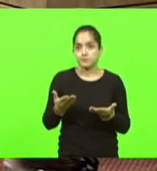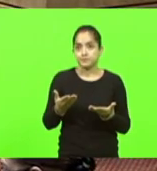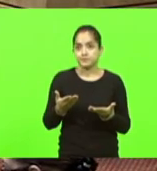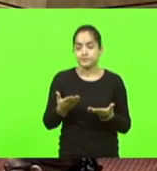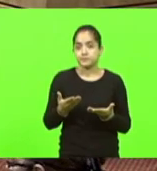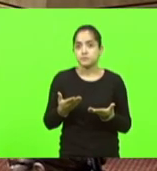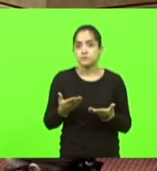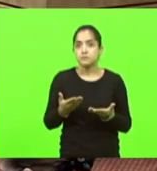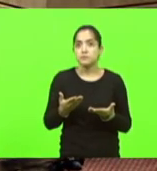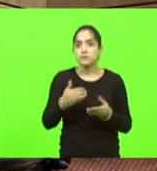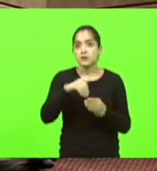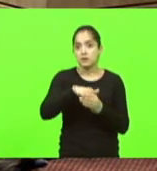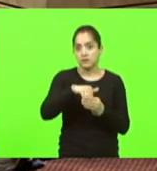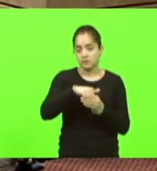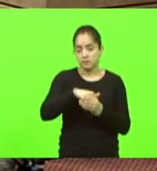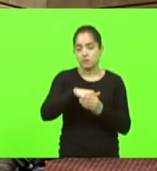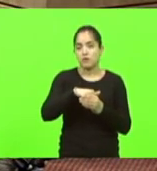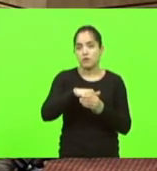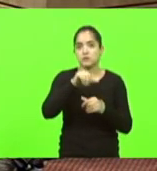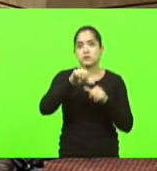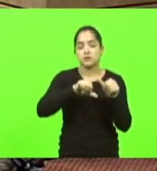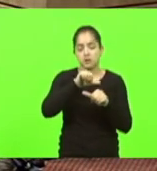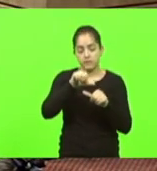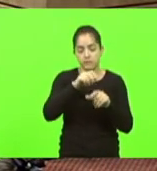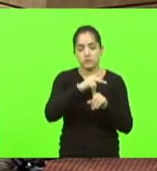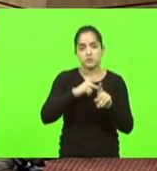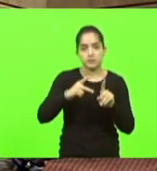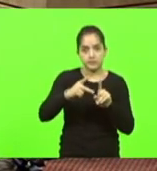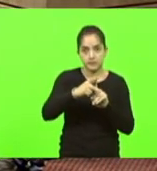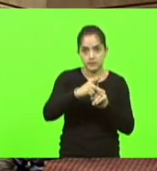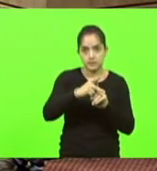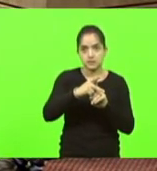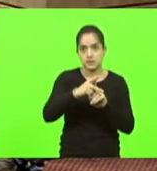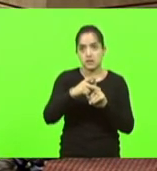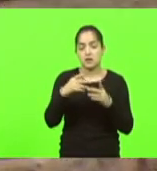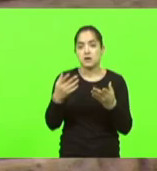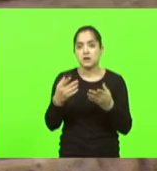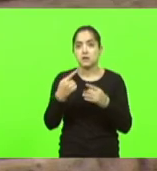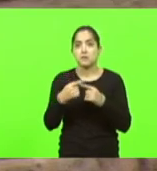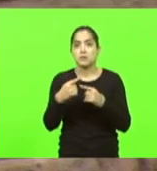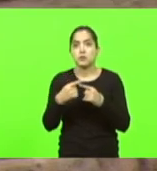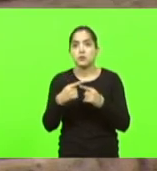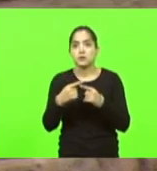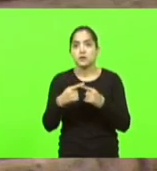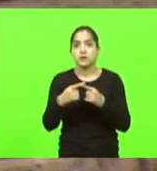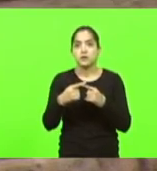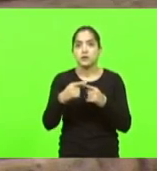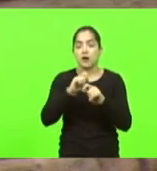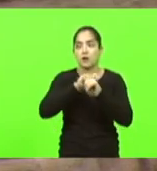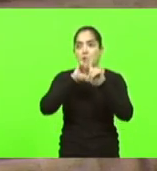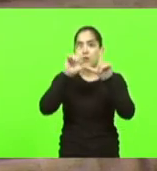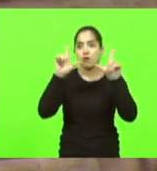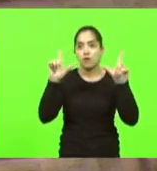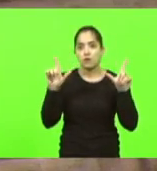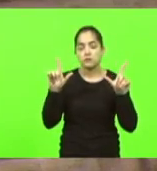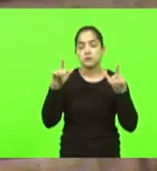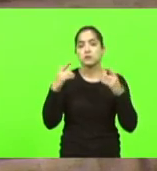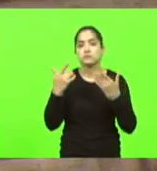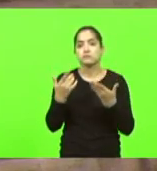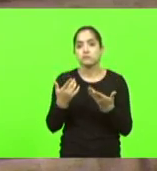em volta reforma reforma previdenciária porque acorda um dia e acredita que